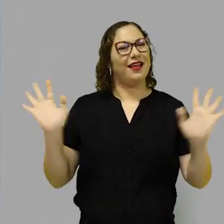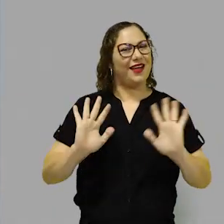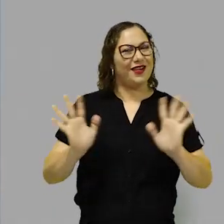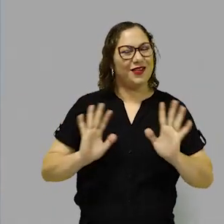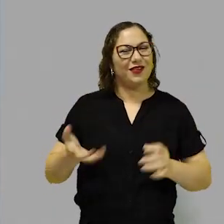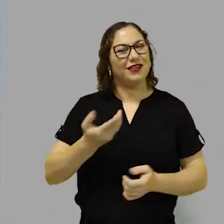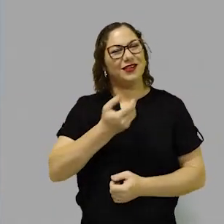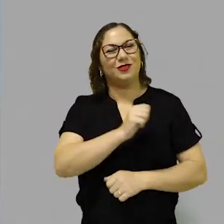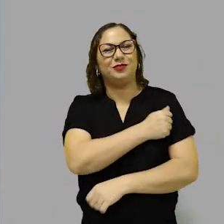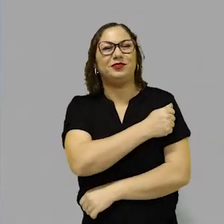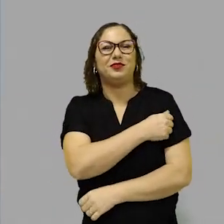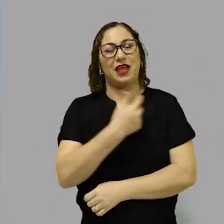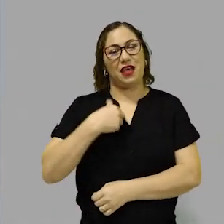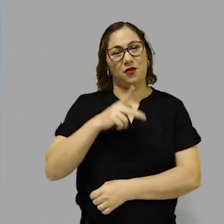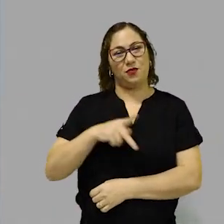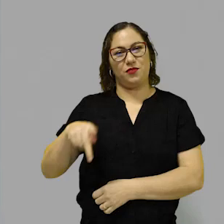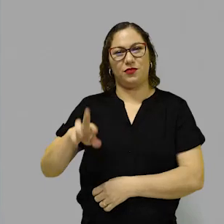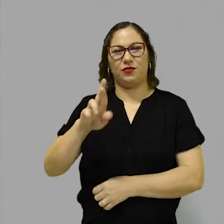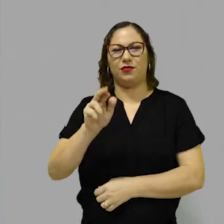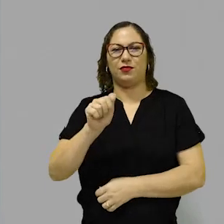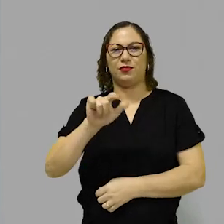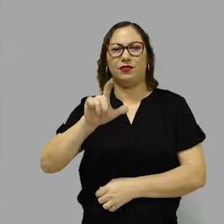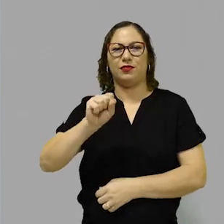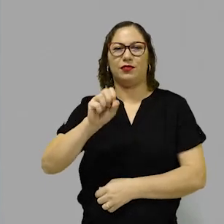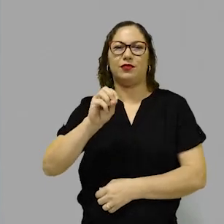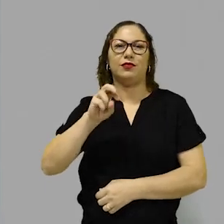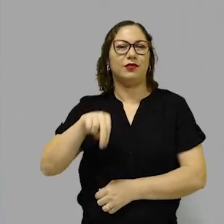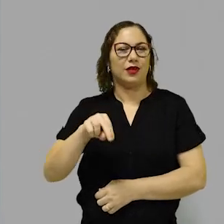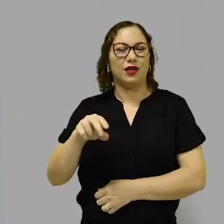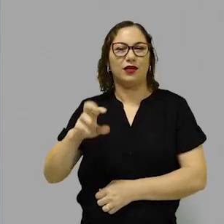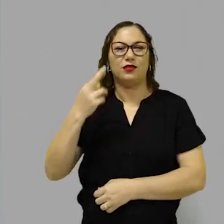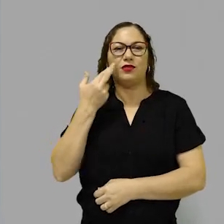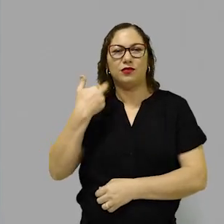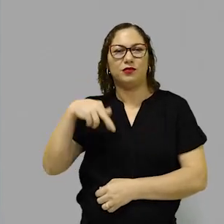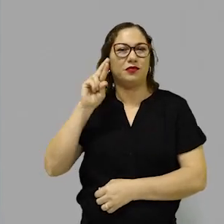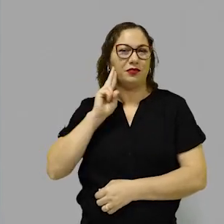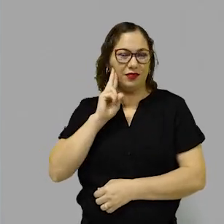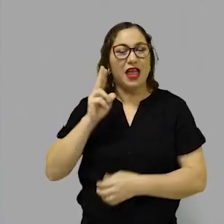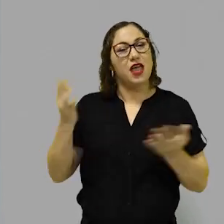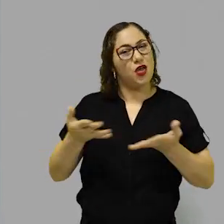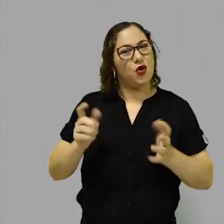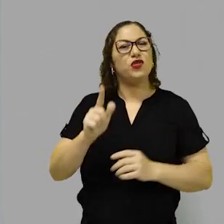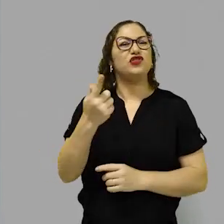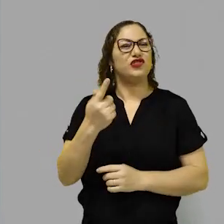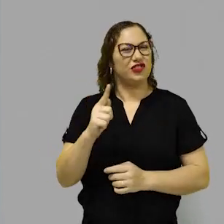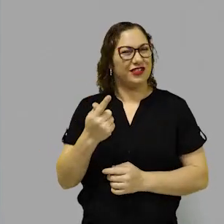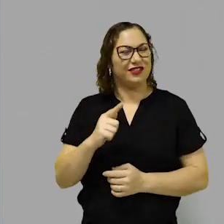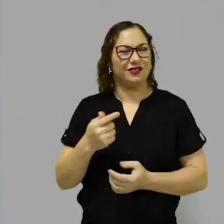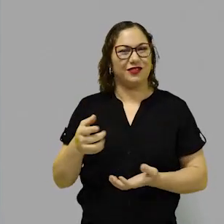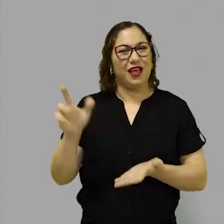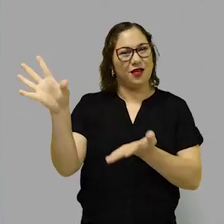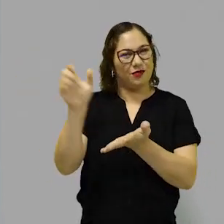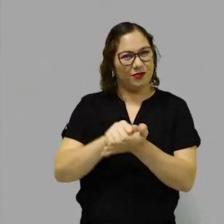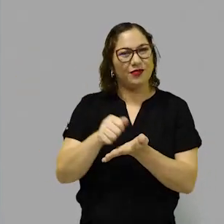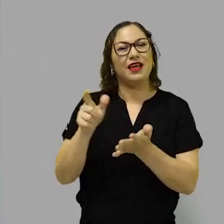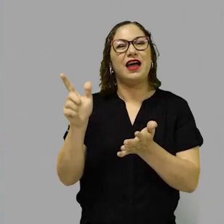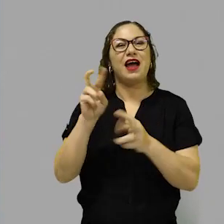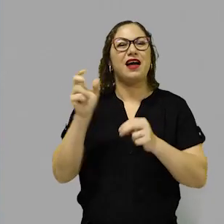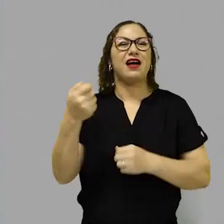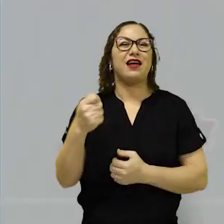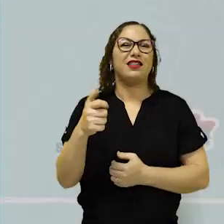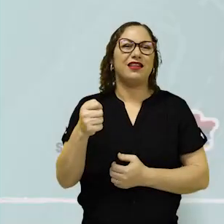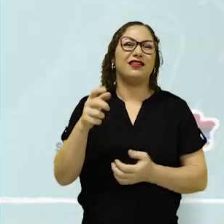prezados alunos, eu sou o professor Railson Santos e hoje teremos mais uma aula de geografia. Pega caneta e papel e vem